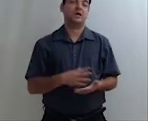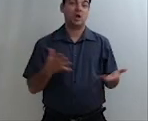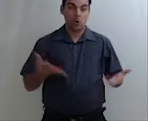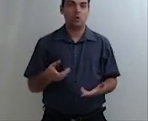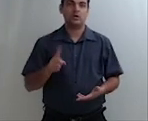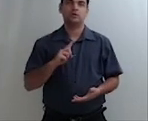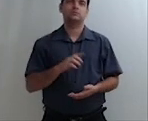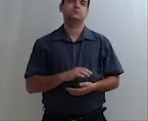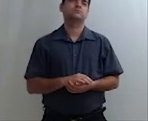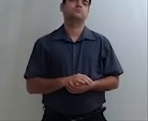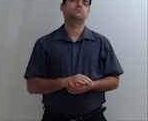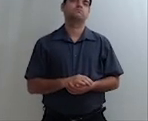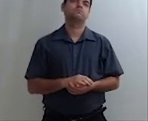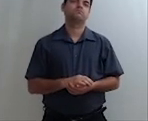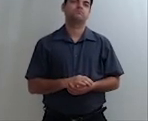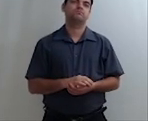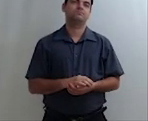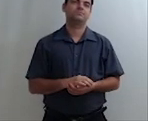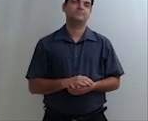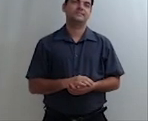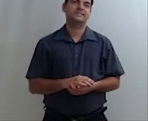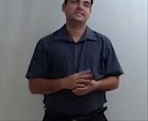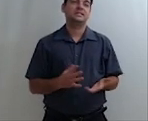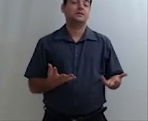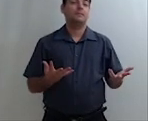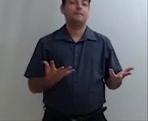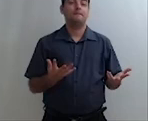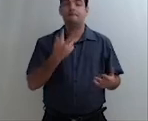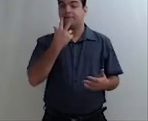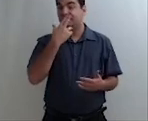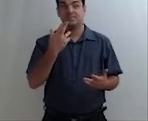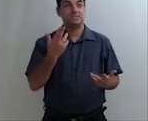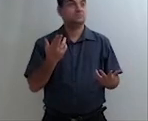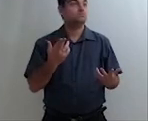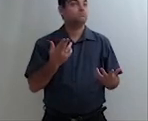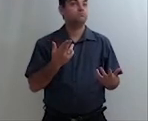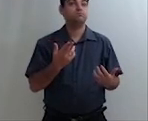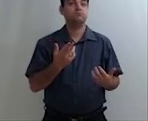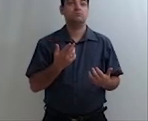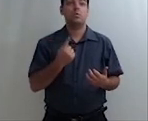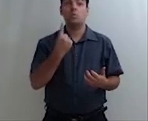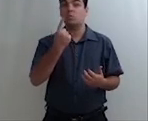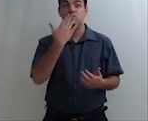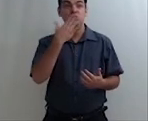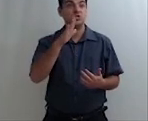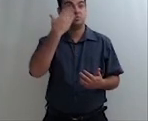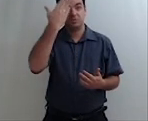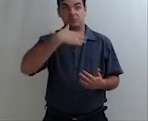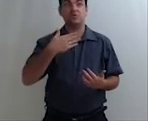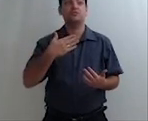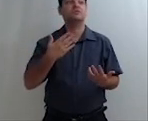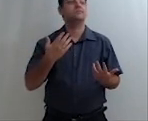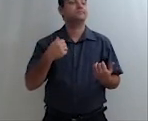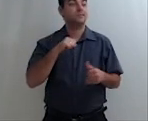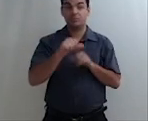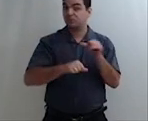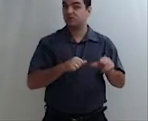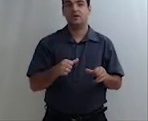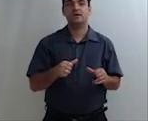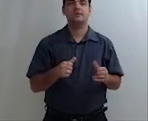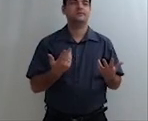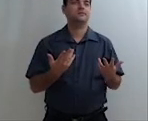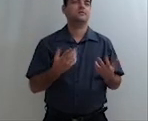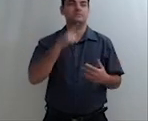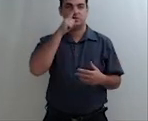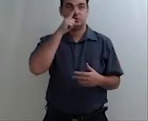para chegarmos a tanto seria uma mudança muito radical em apenas uma das provas embora eu também Admita que essa É